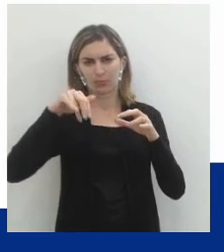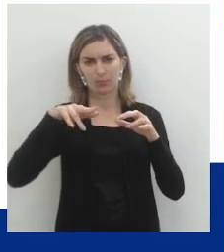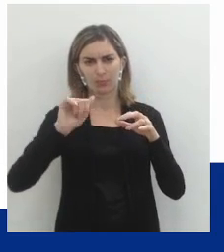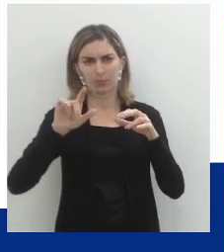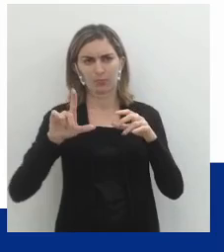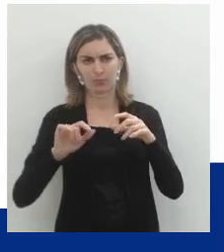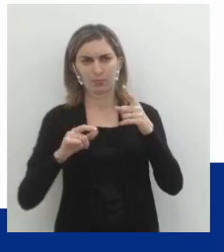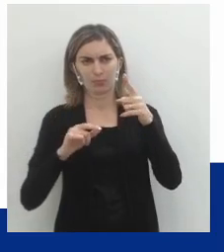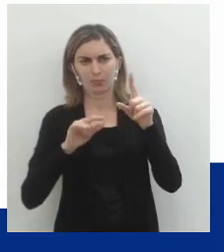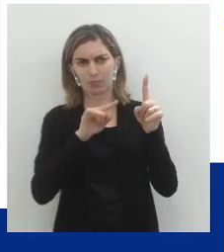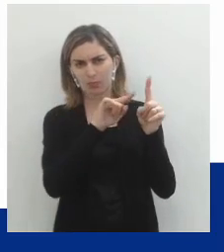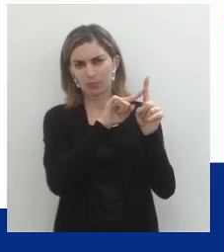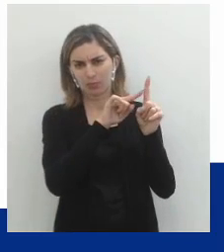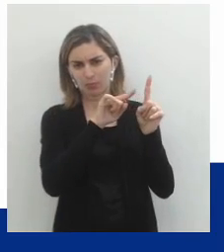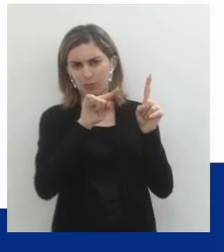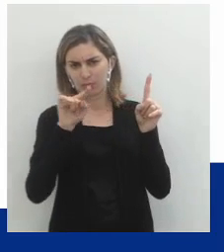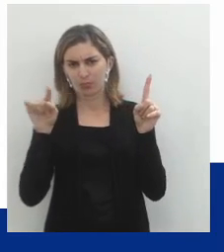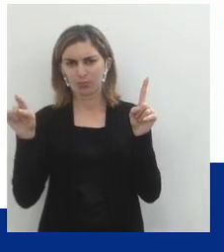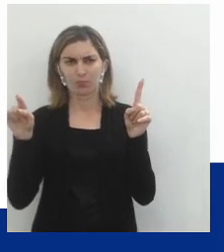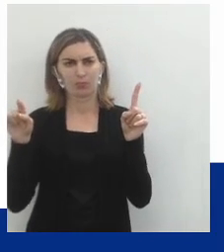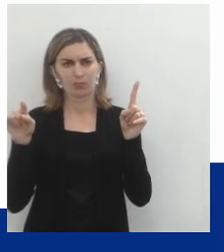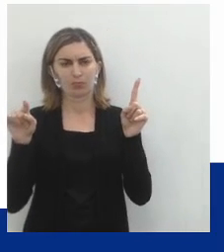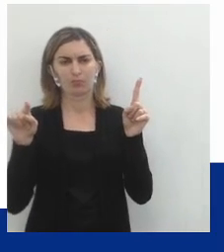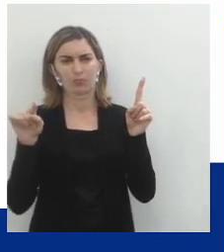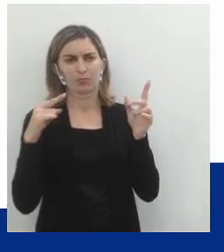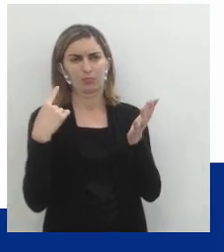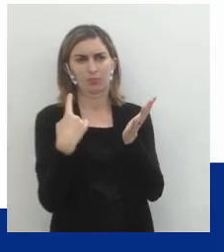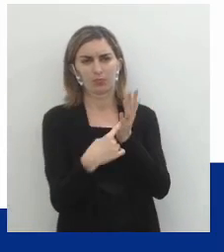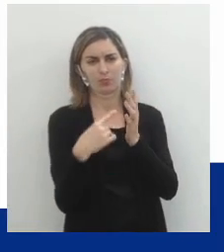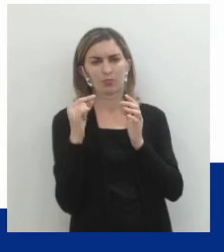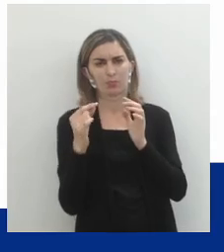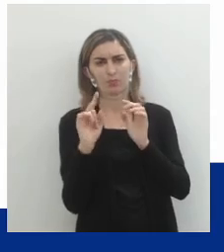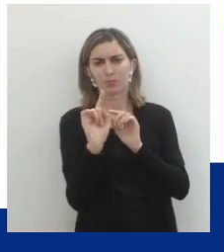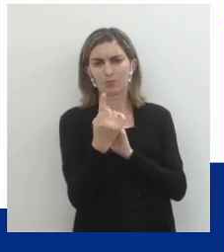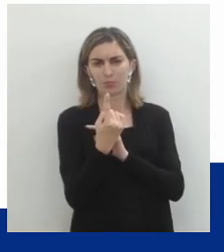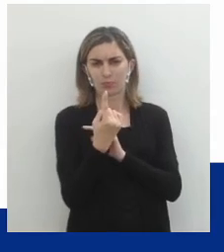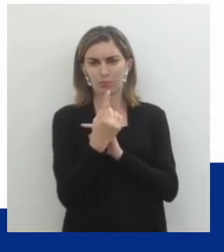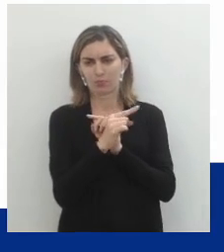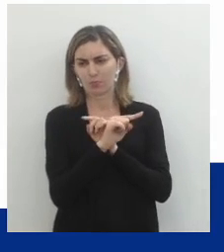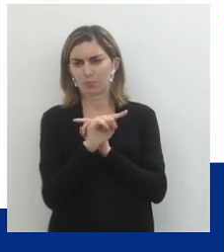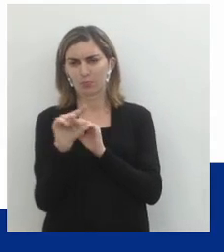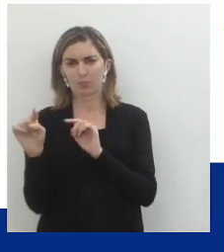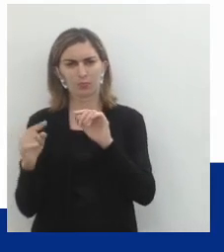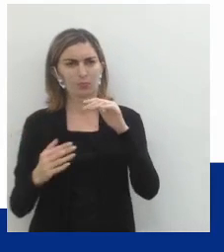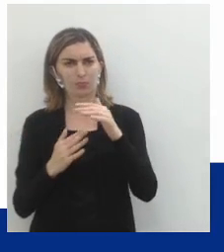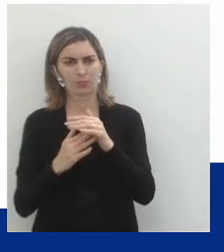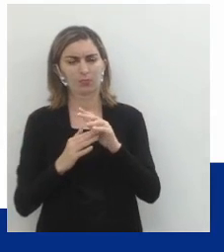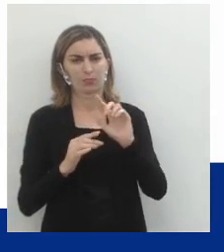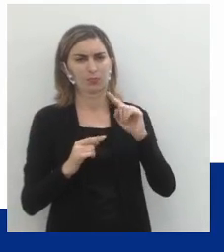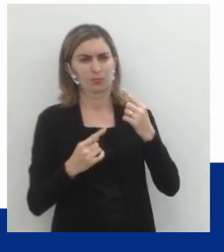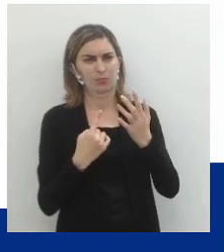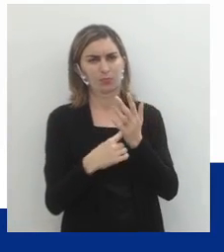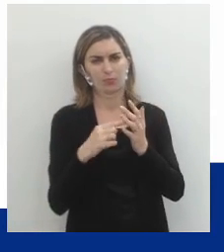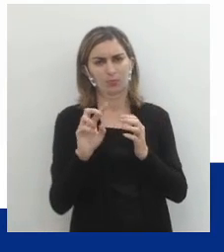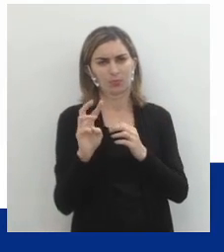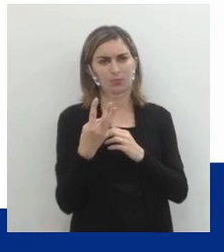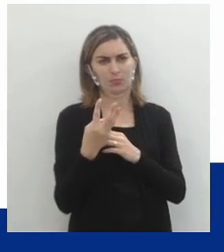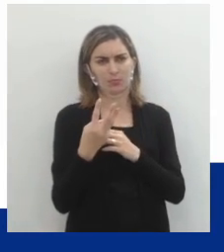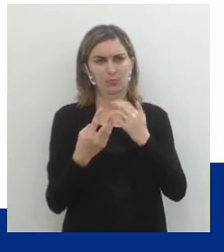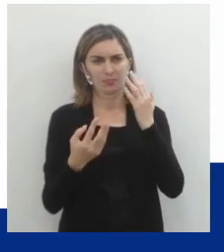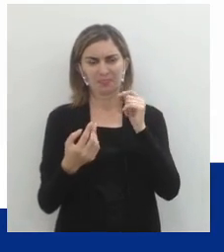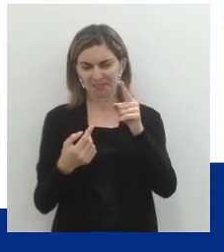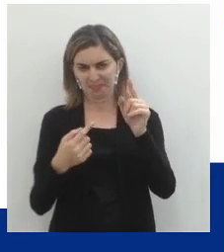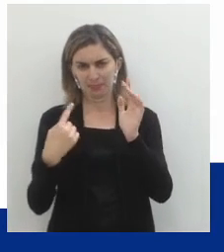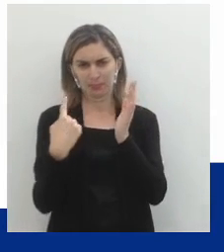gente. Olha, o ponto mínimo da função está marcando agora 1. O ponto máximo está marcando 3. Já sei, ó.